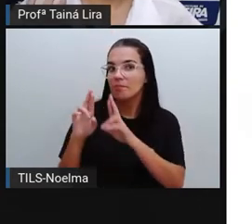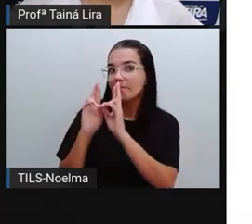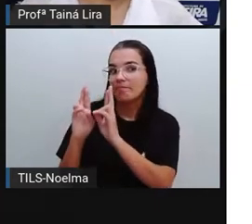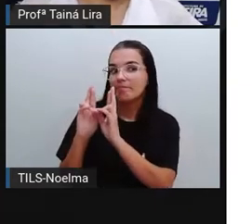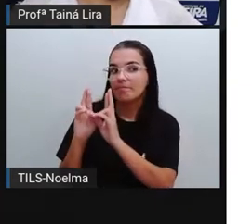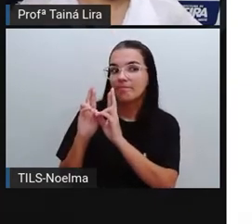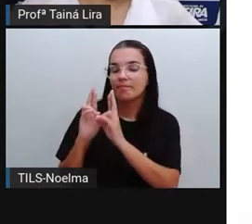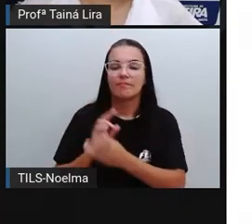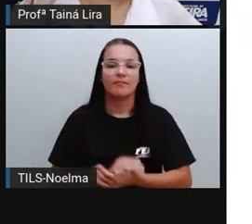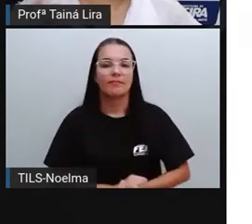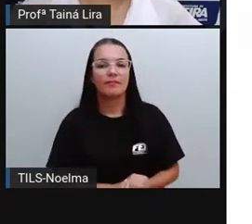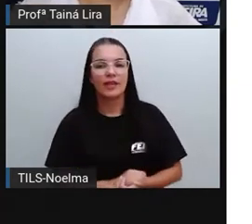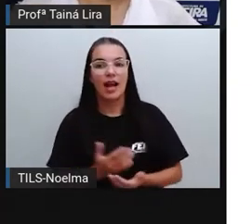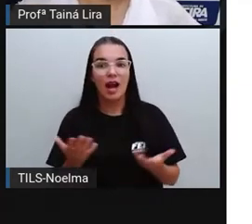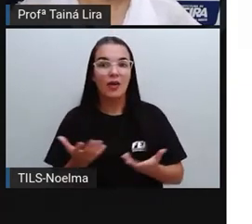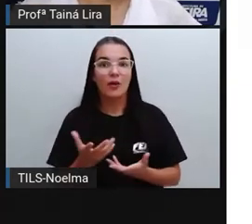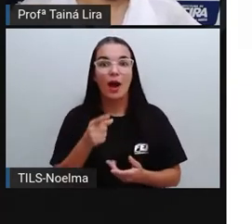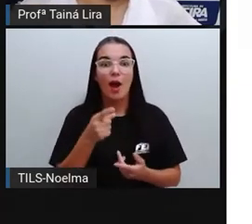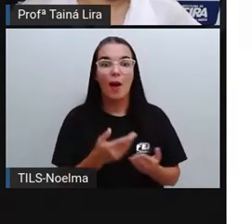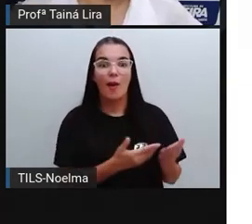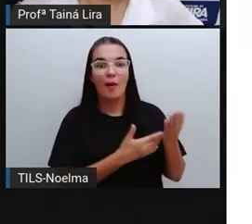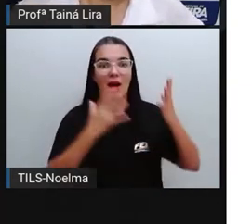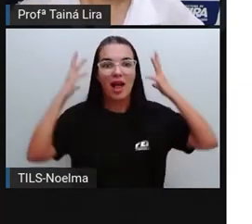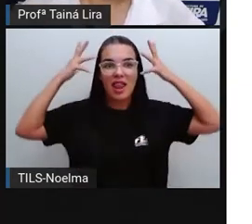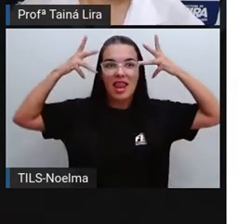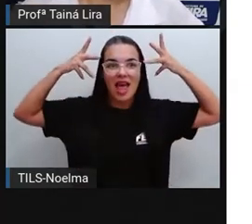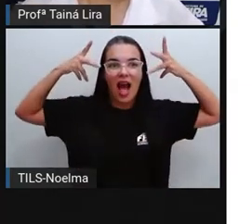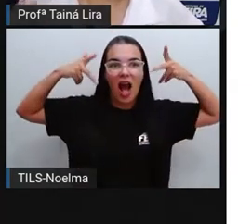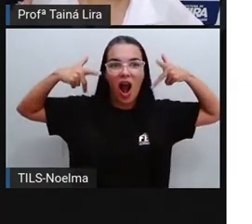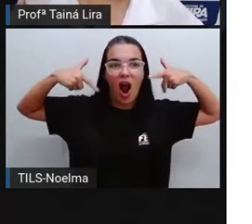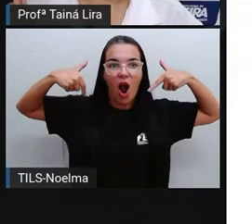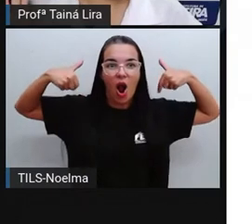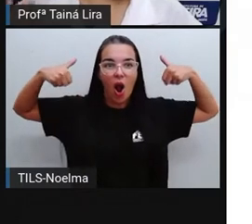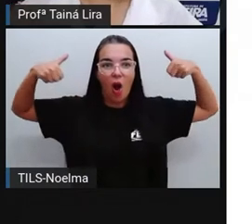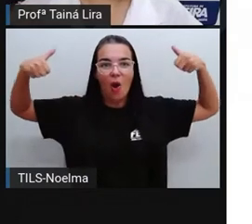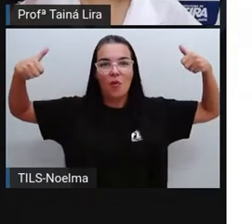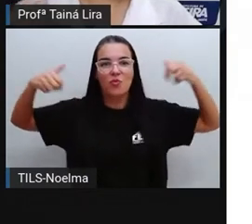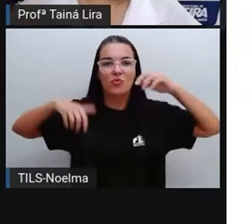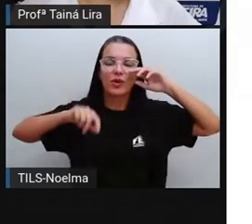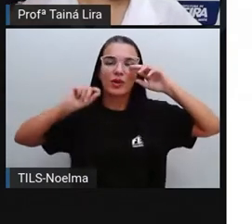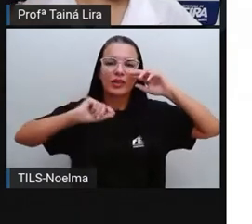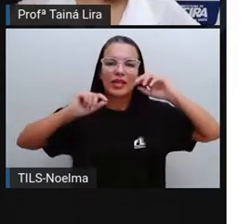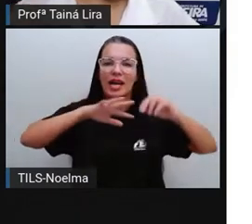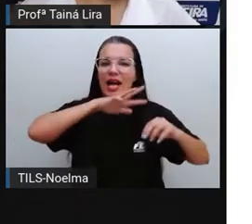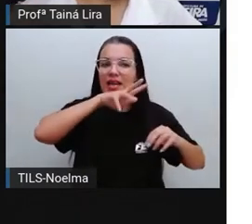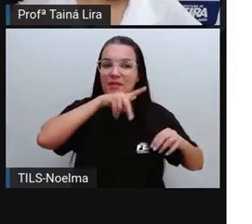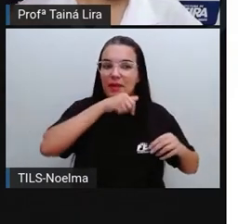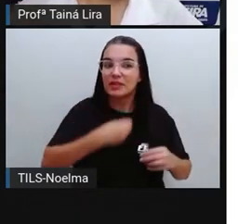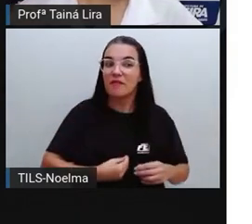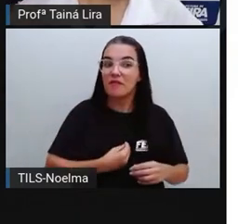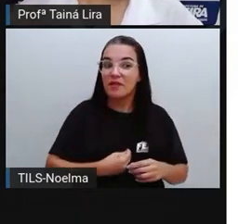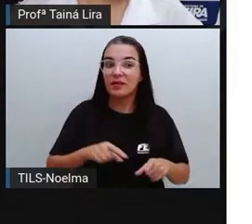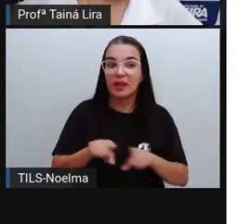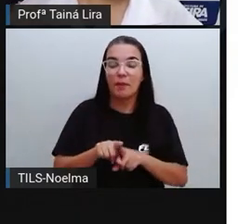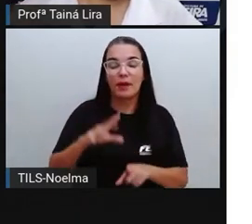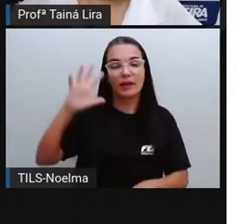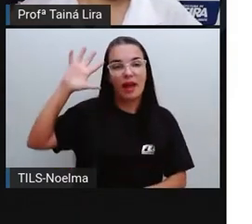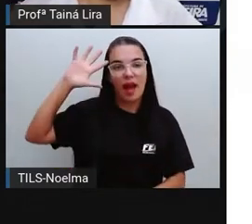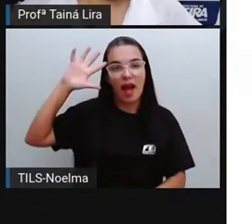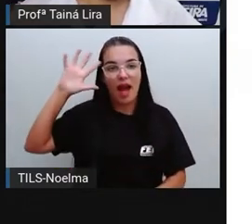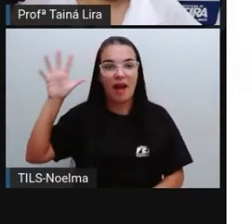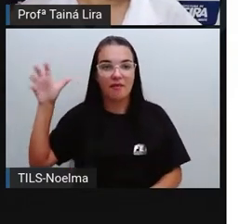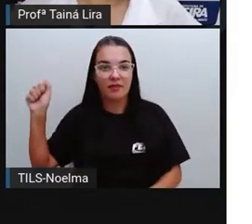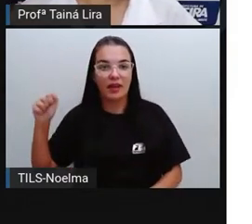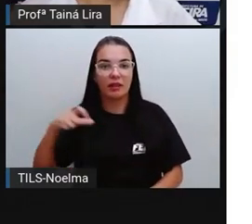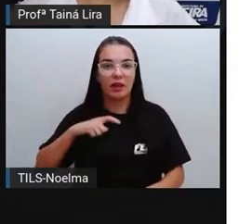Os leões, tá? Outro animal que a Pro trouxe. São animais que vivem aí na savana africana, podem